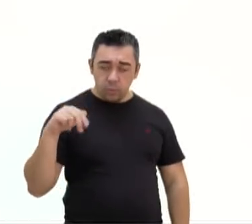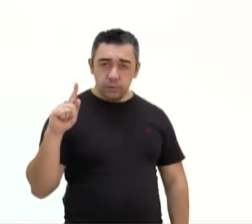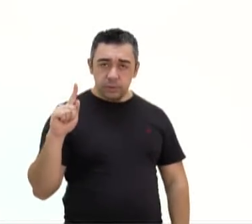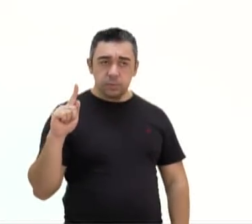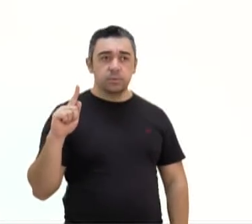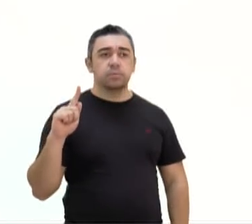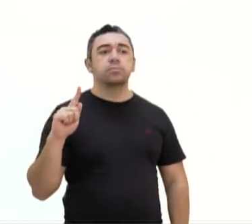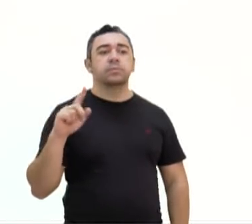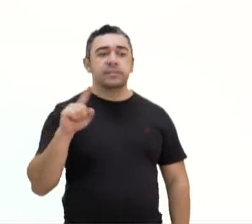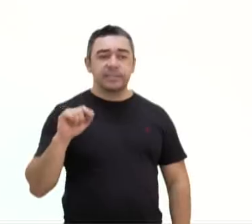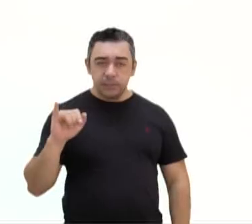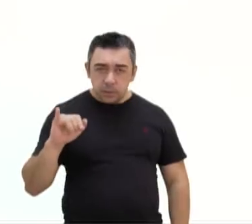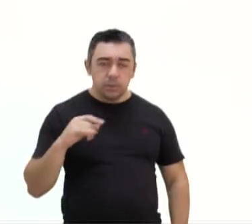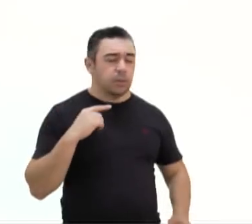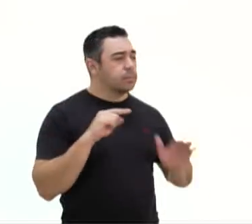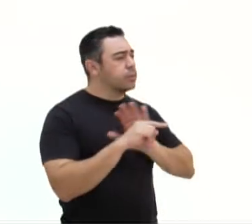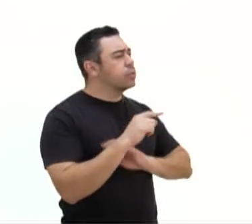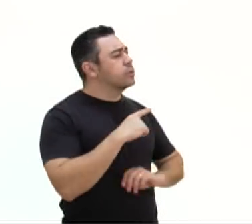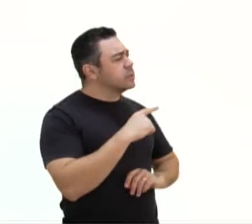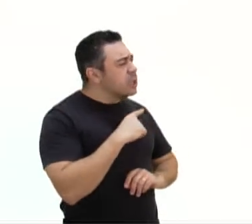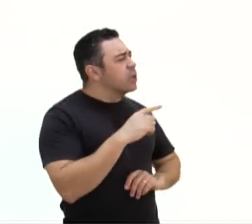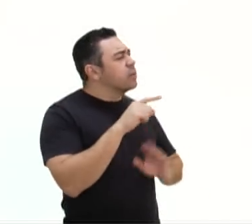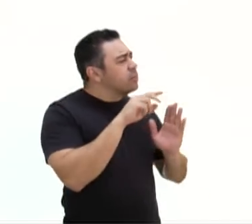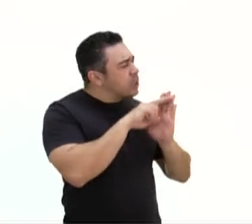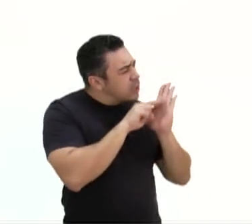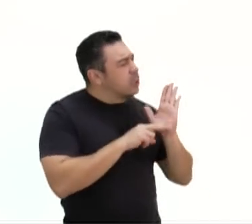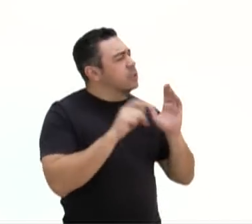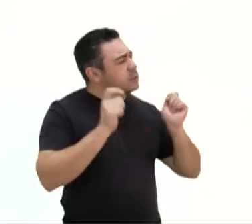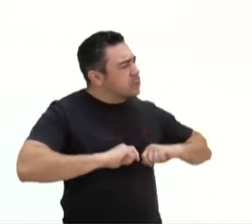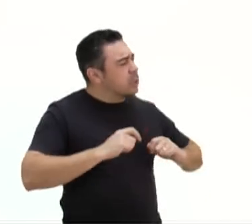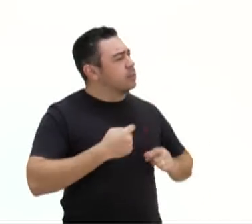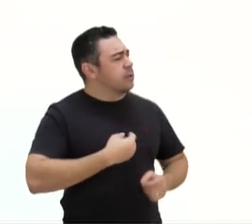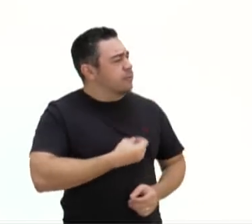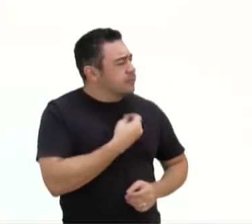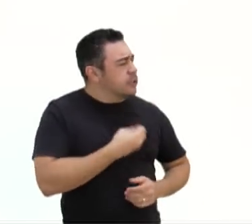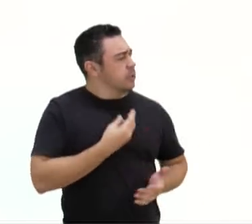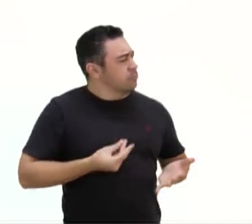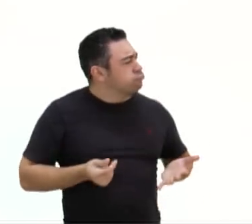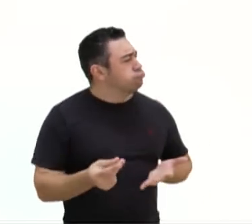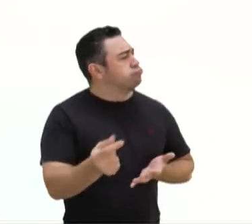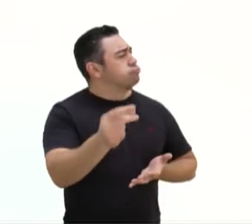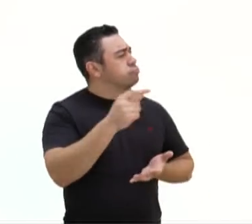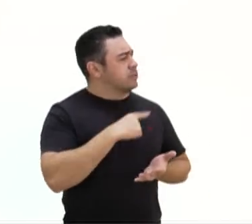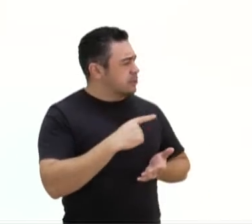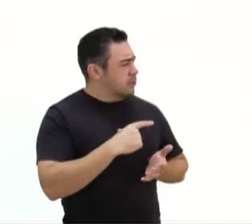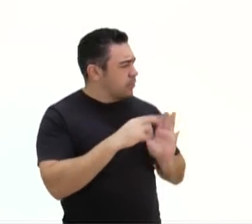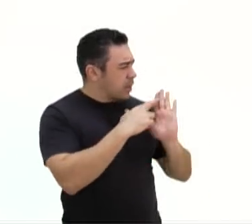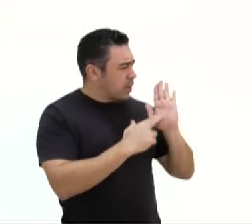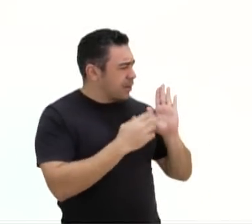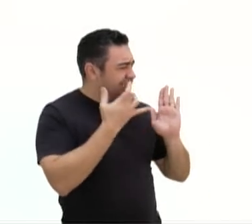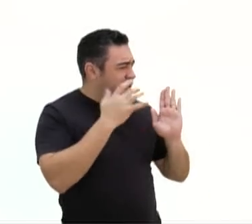pode servir como uma regra de conduta para toda a vida? Ou seja, uma regra de ouro?